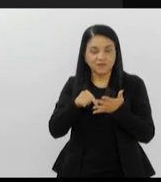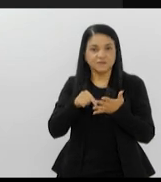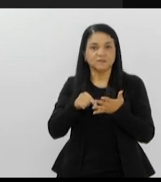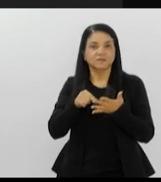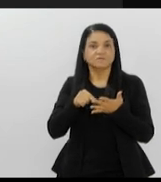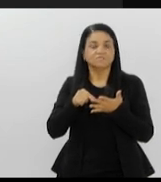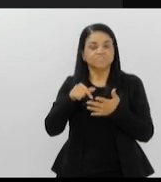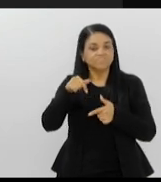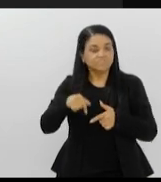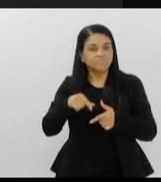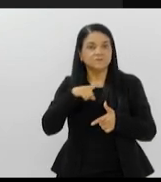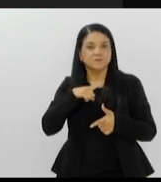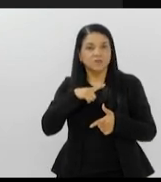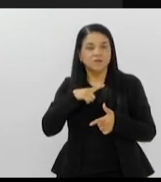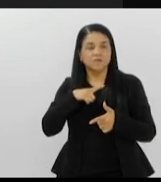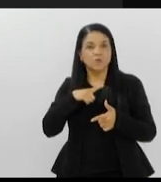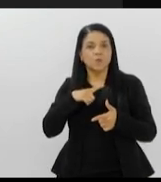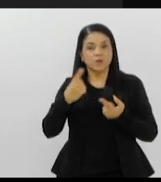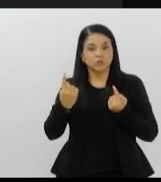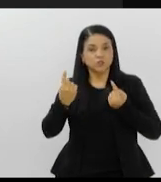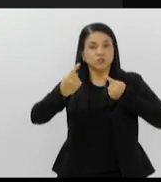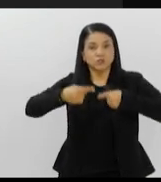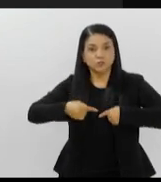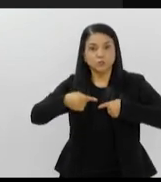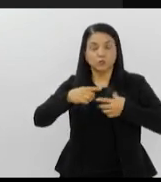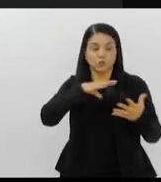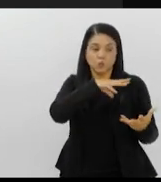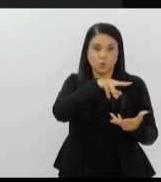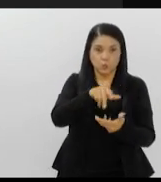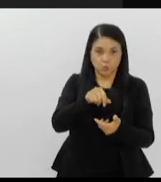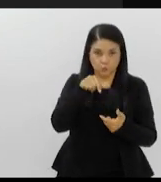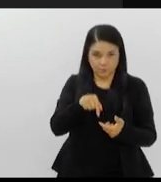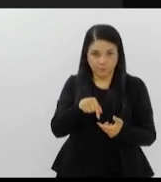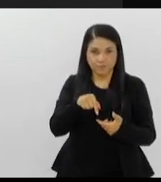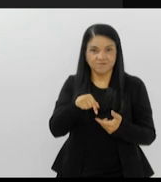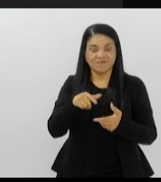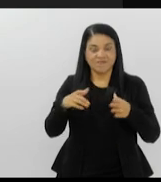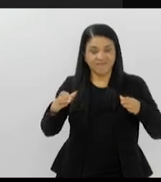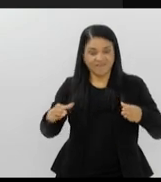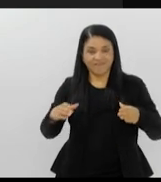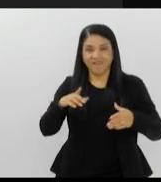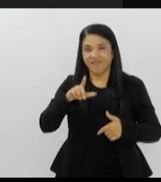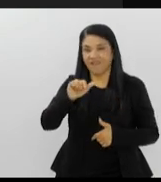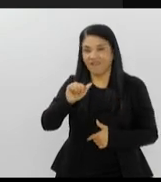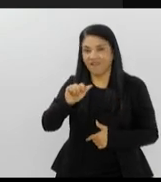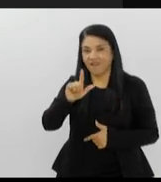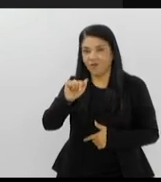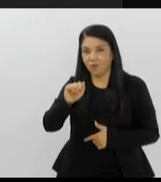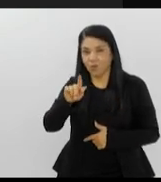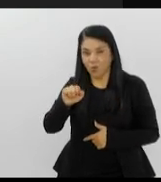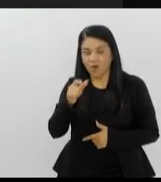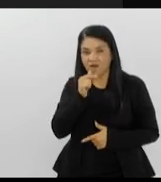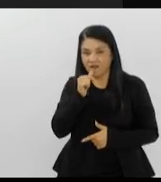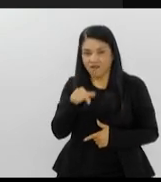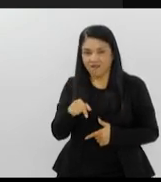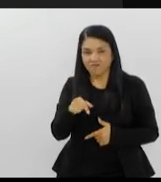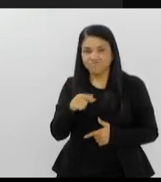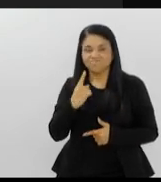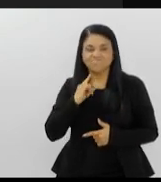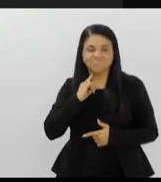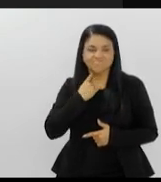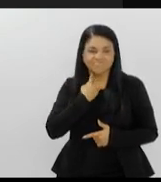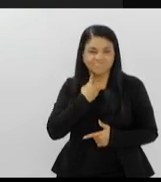aqui uma parte do circuito mundial. Mas a lagoa foi poluindo. O que adianta você ter um vento